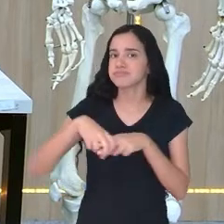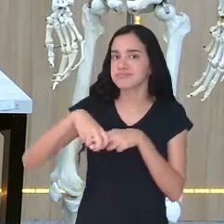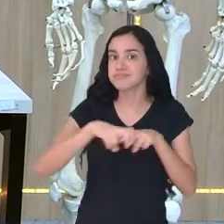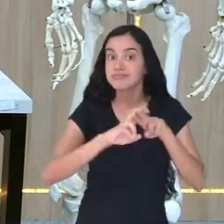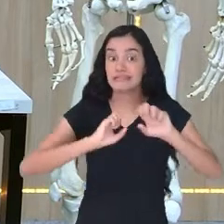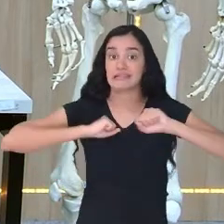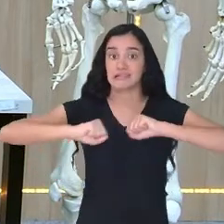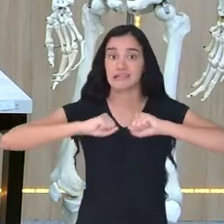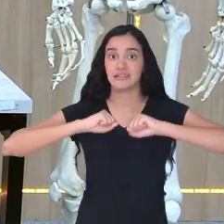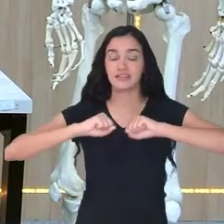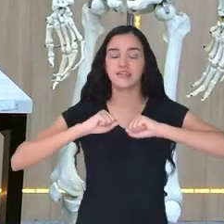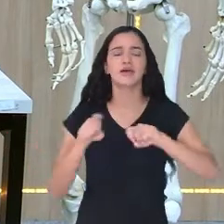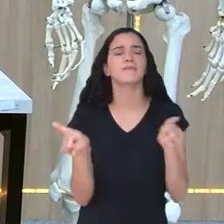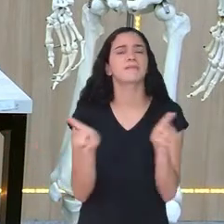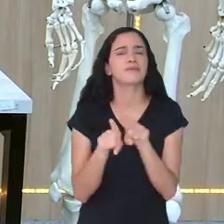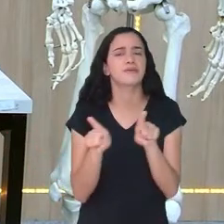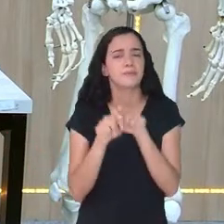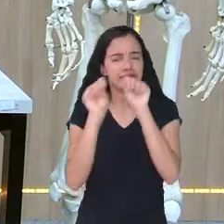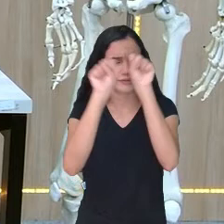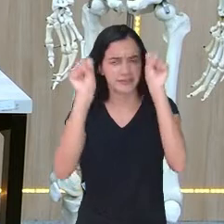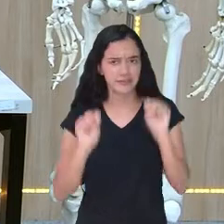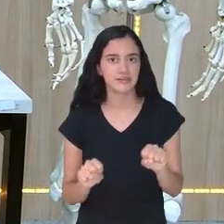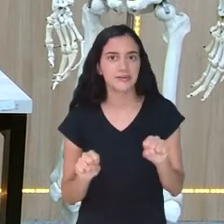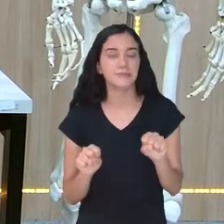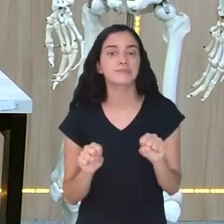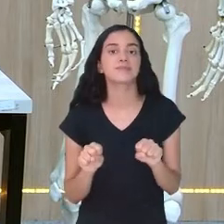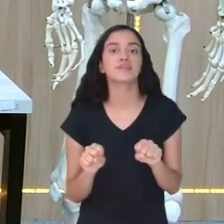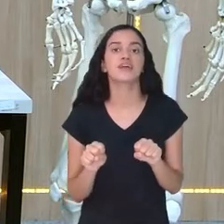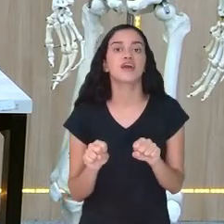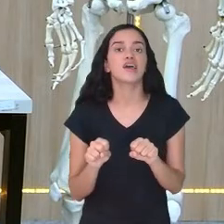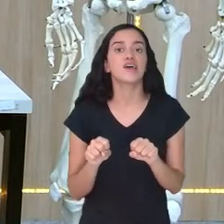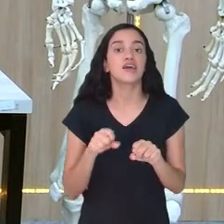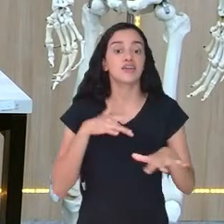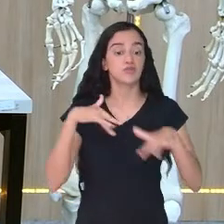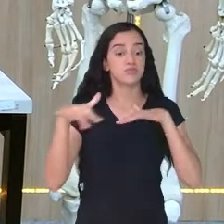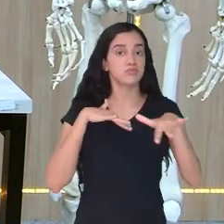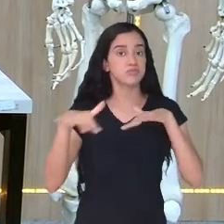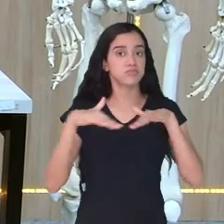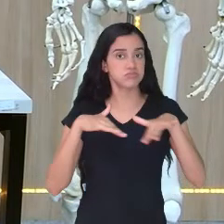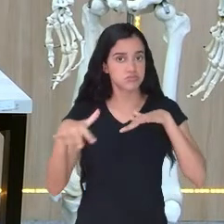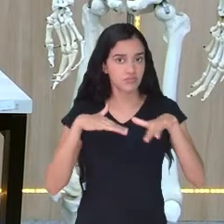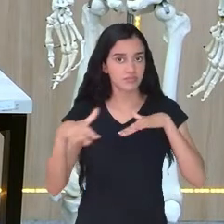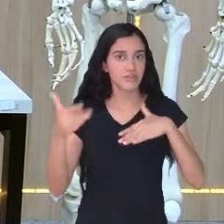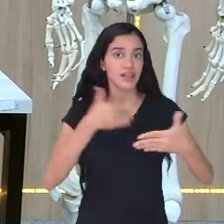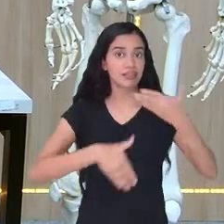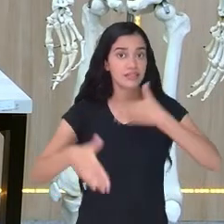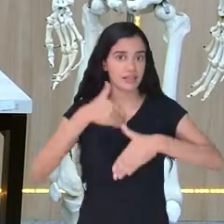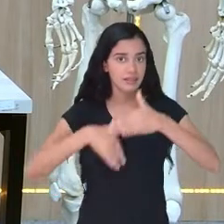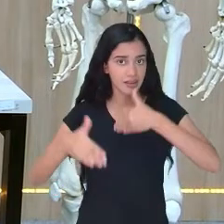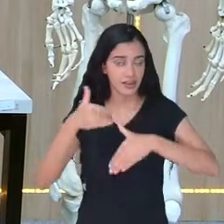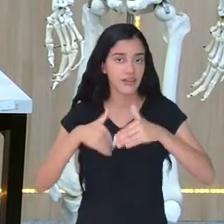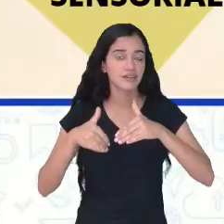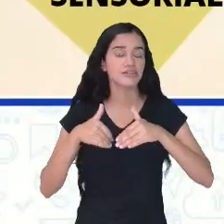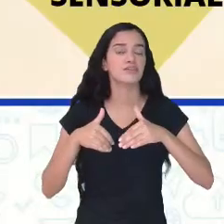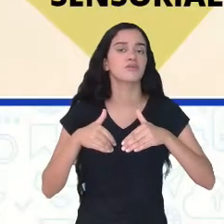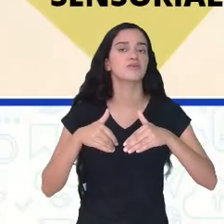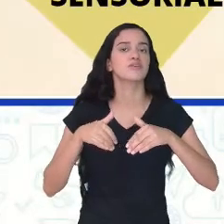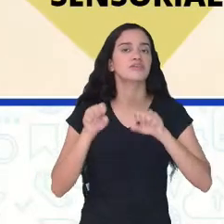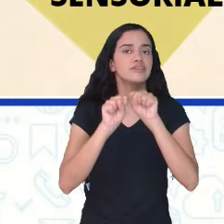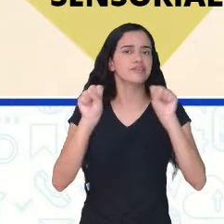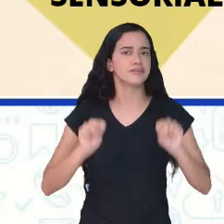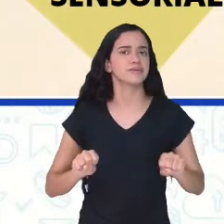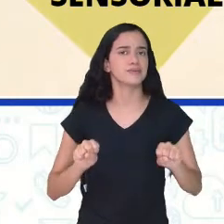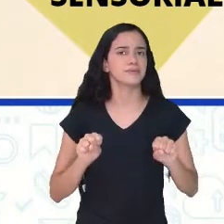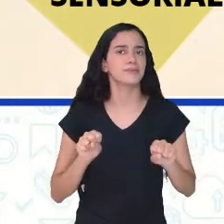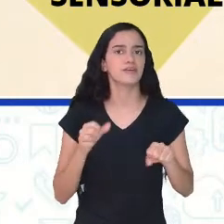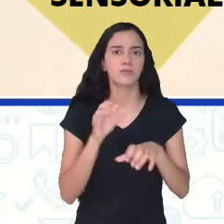adrenalina também é esse sistema. E aí a questão do sistema locomotor, de relação, que vai vir o sistema locomotor, veja que não